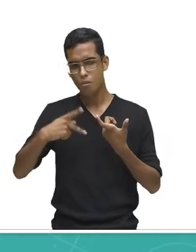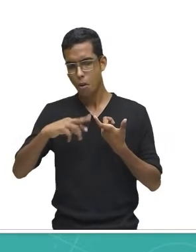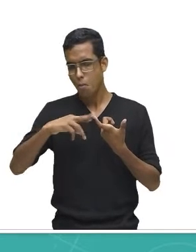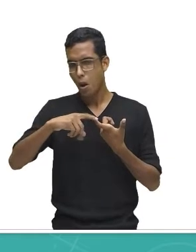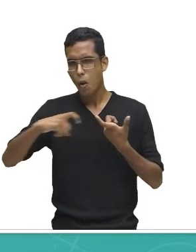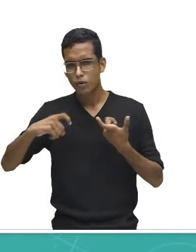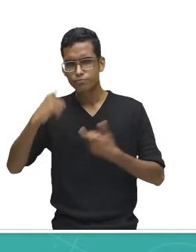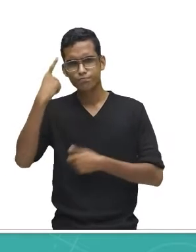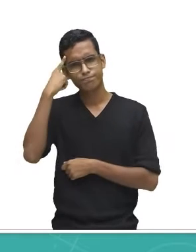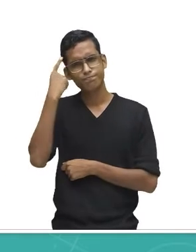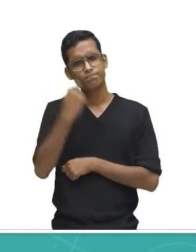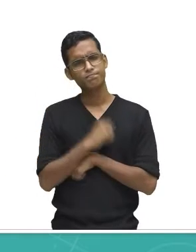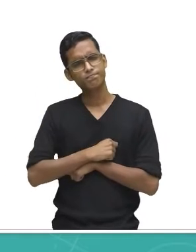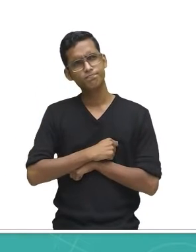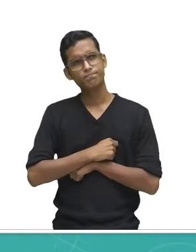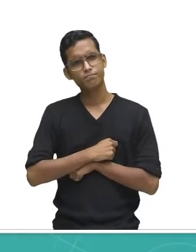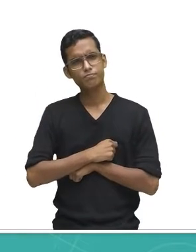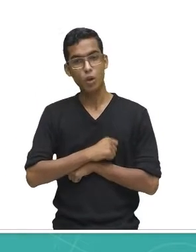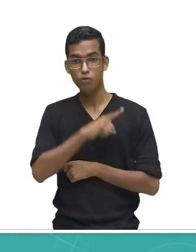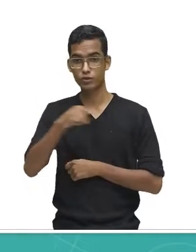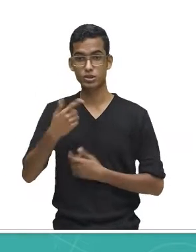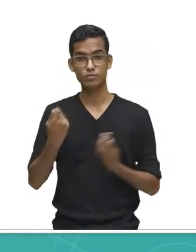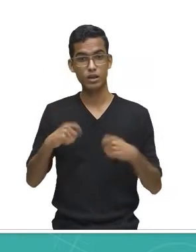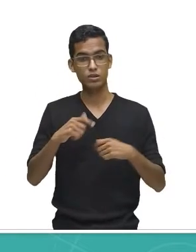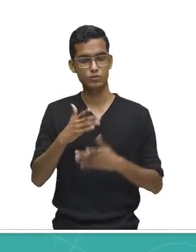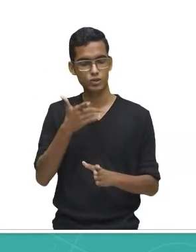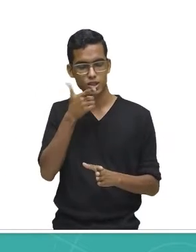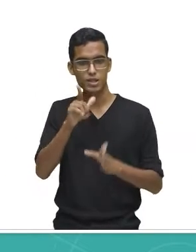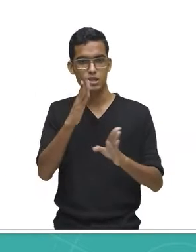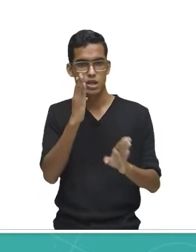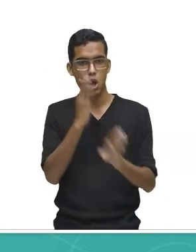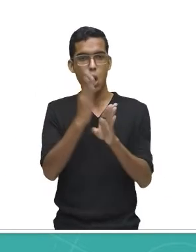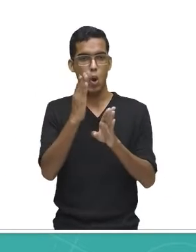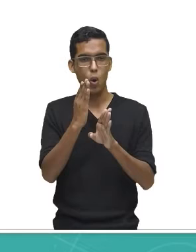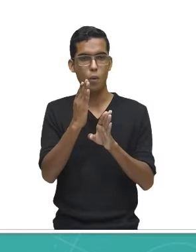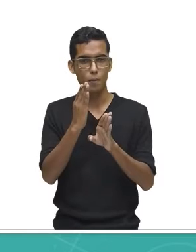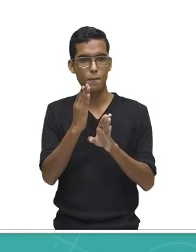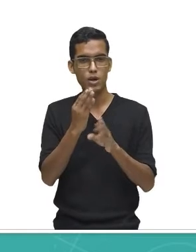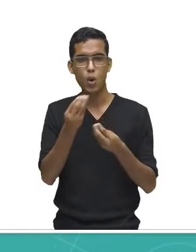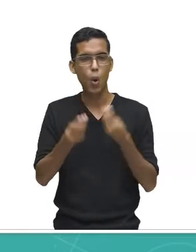você vai descobrir a sílaba tônica, né? Pássaro.